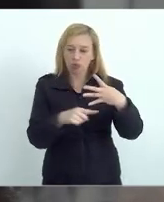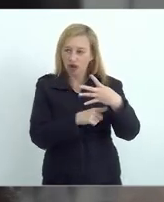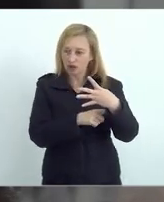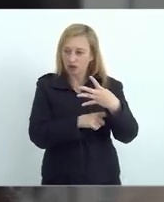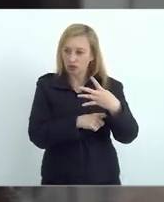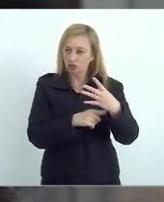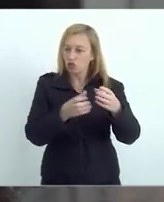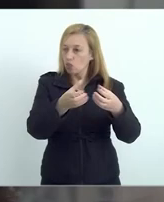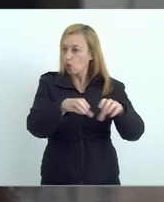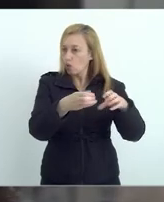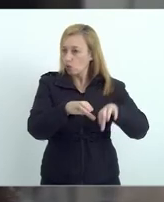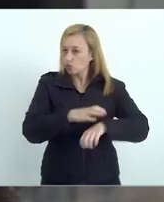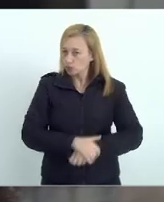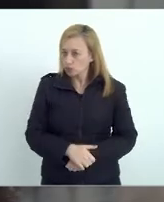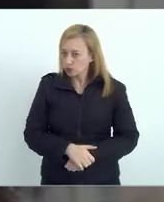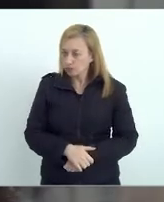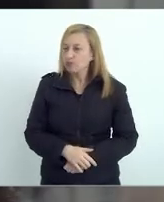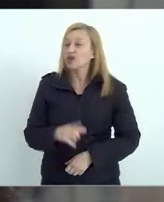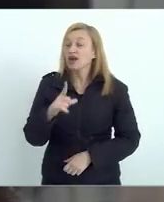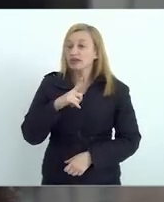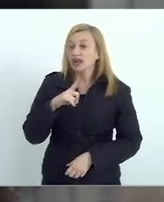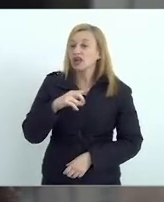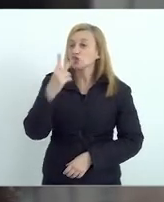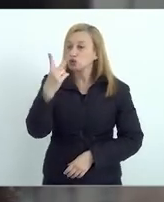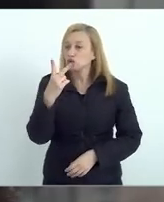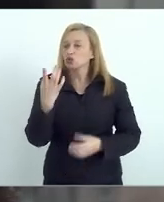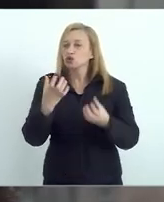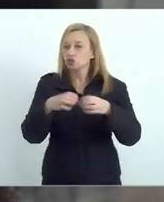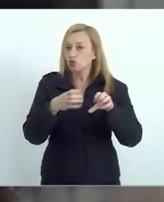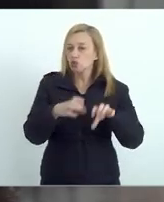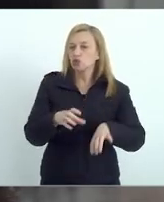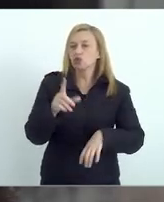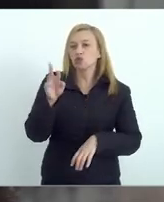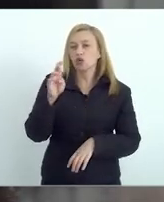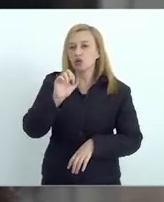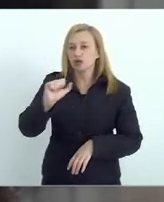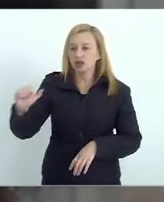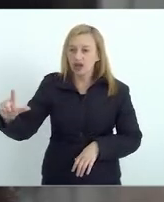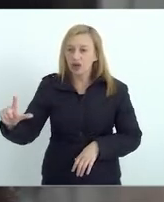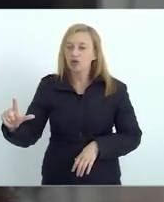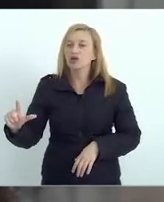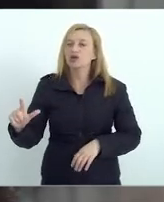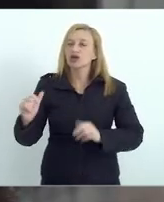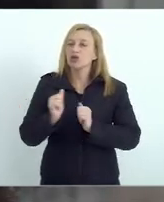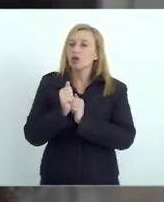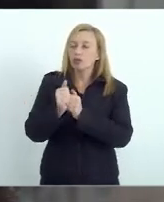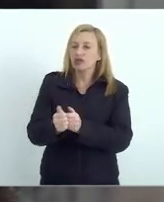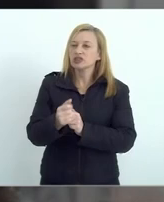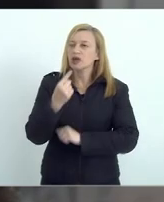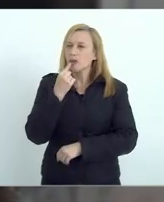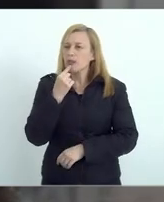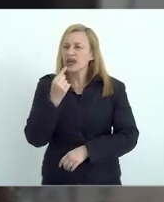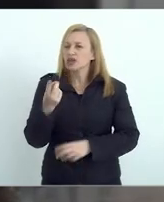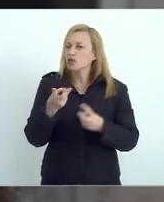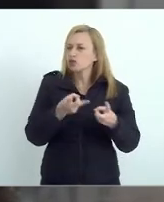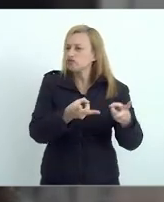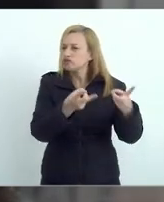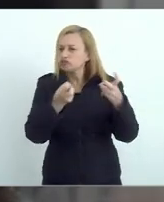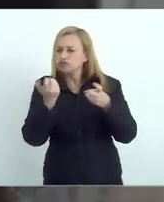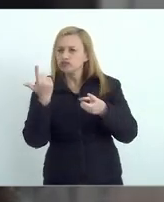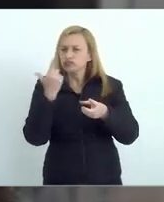existem dois concursos e o Coronel polido Tá acompanhado isso de perto que a gente conseguiu